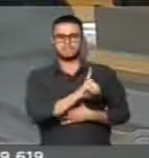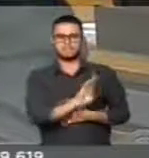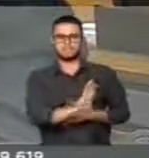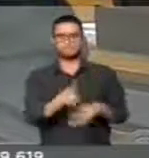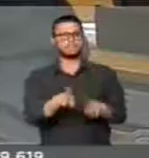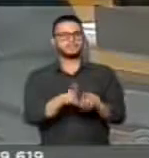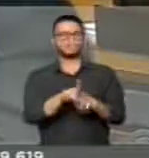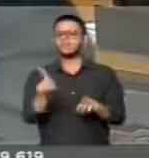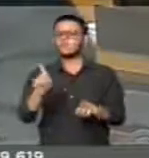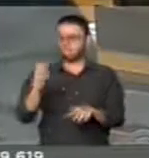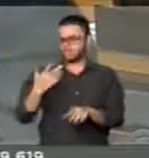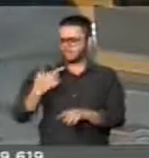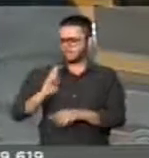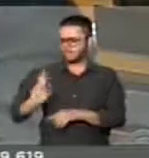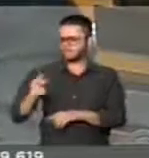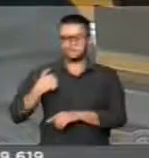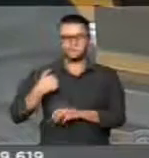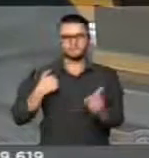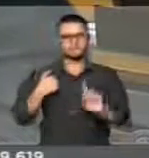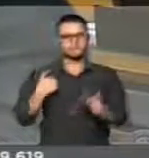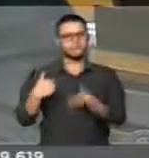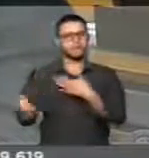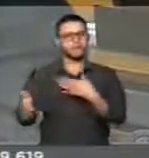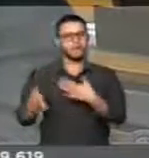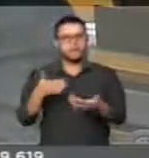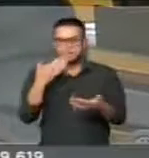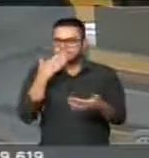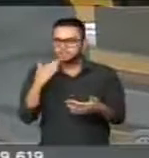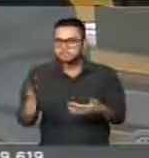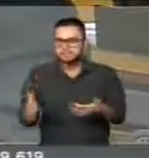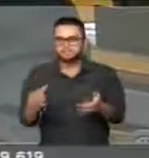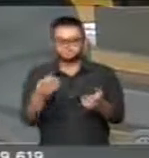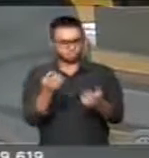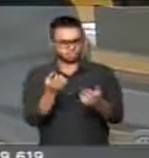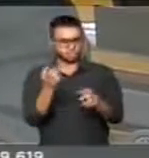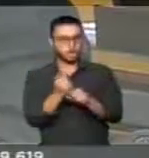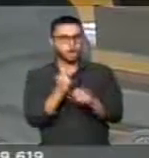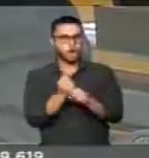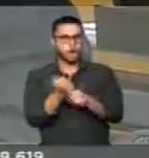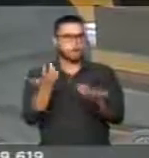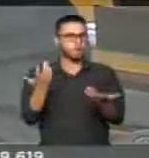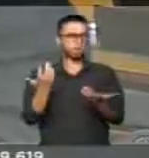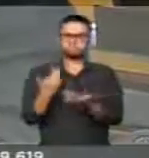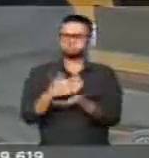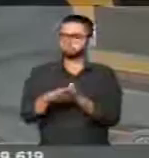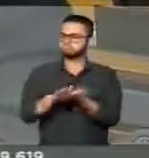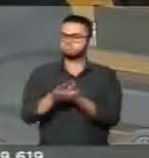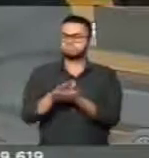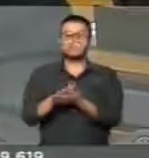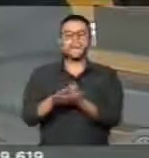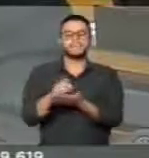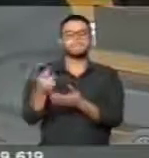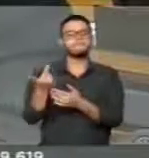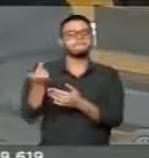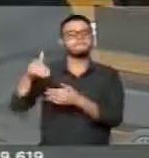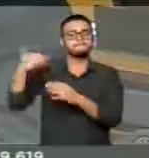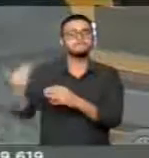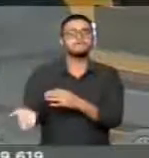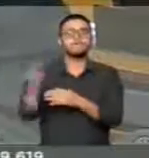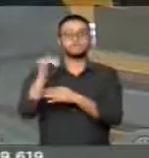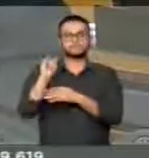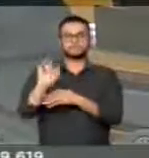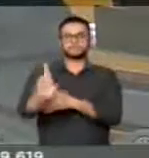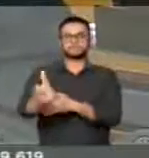de conta em qualquer lugar que não seja a conta que está declarada no meu imposto de renda. E não recebi qualquer